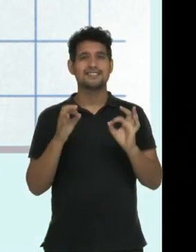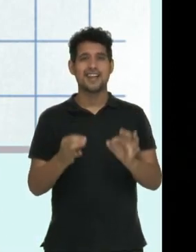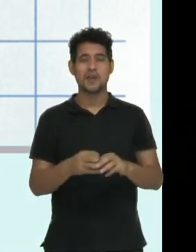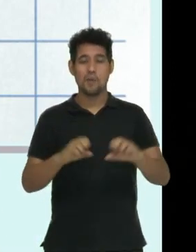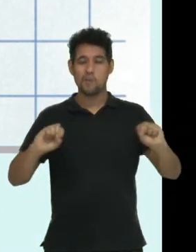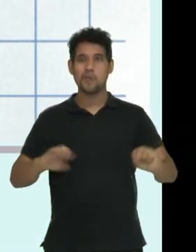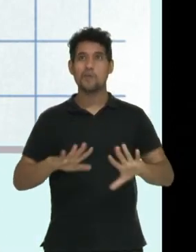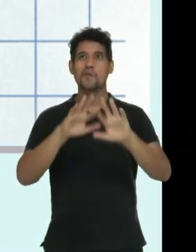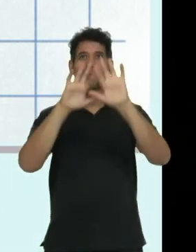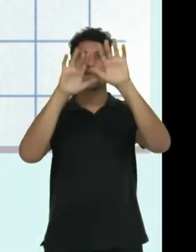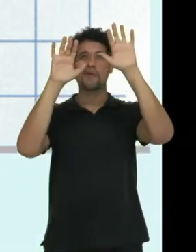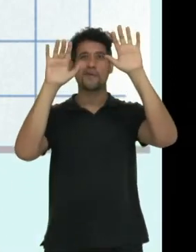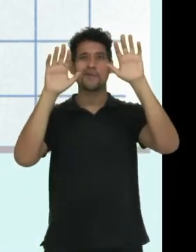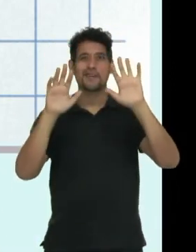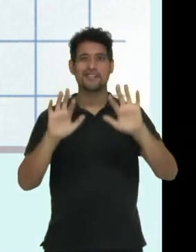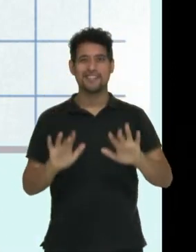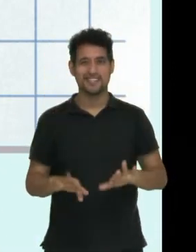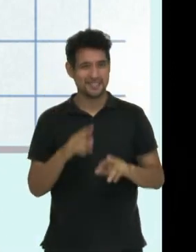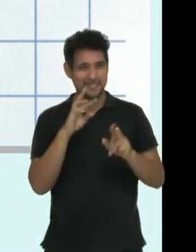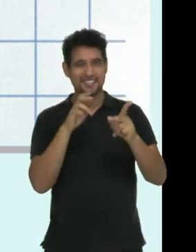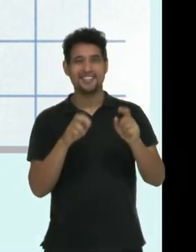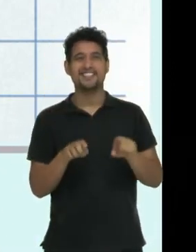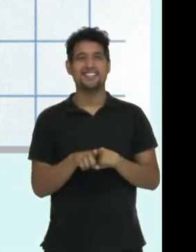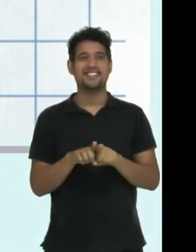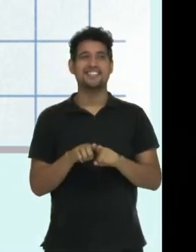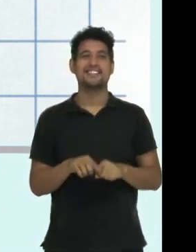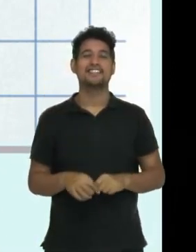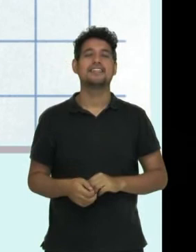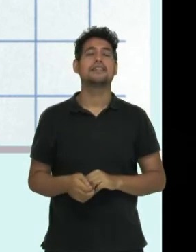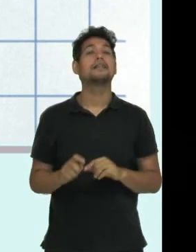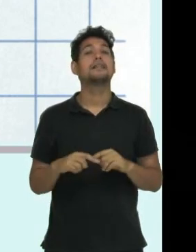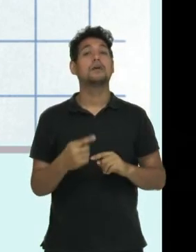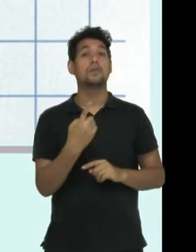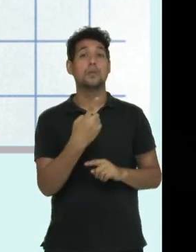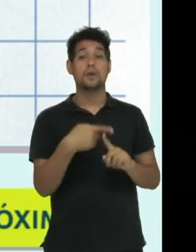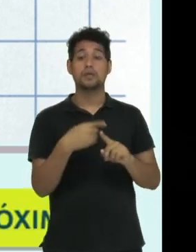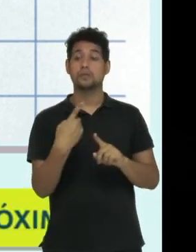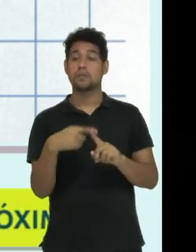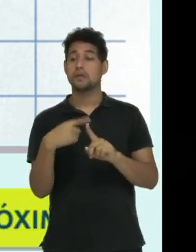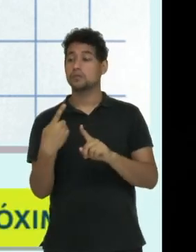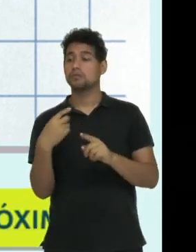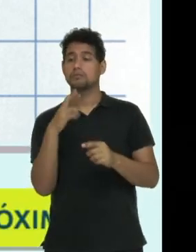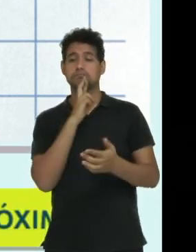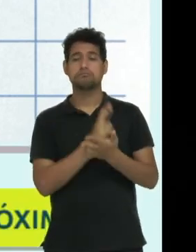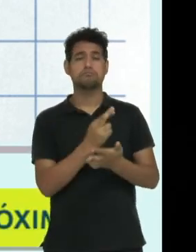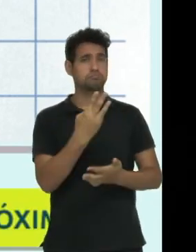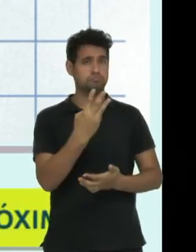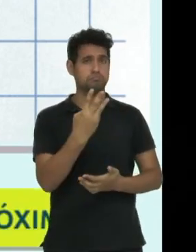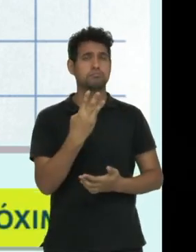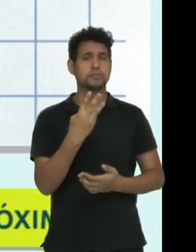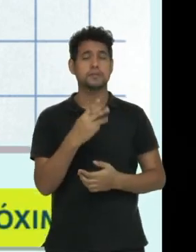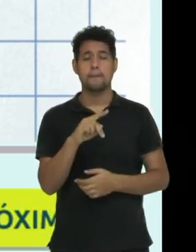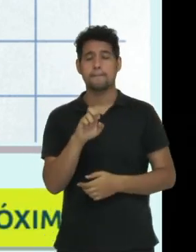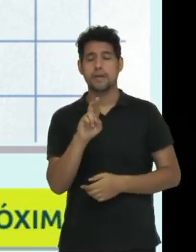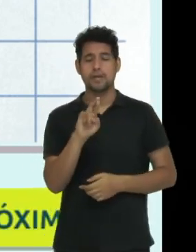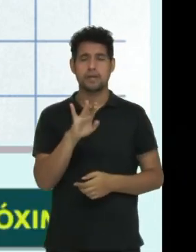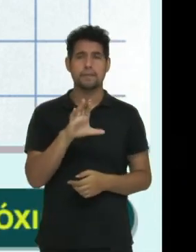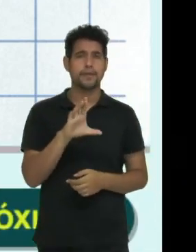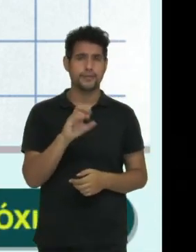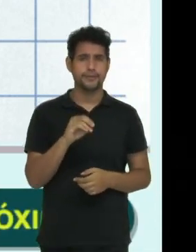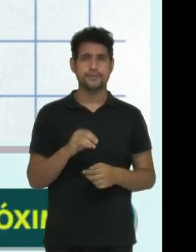ali na tela, hein? Olha só. Tá vendo lá, ó? 1 mais 1 mais 1, que é 3, né? É o perímetro aí